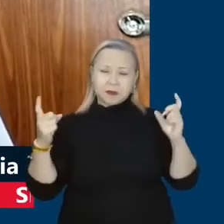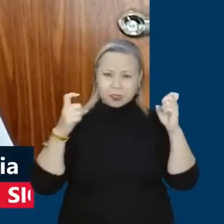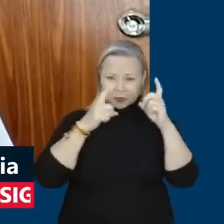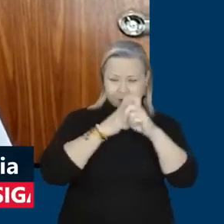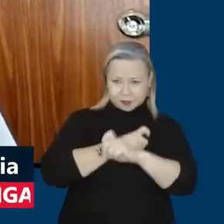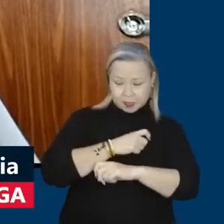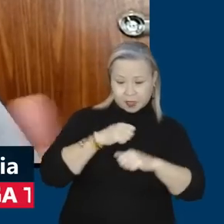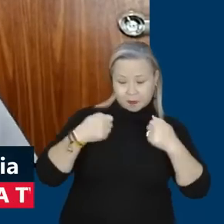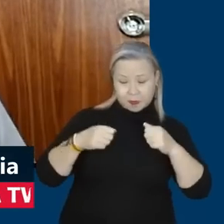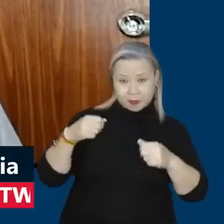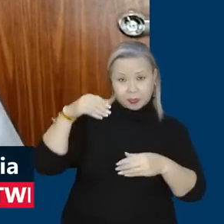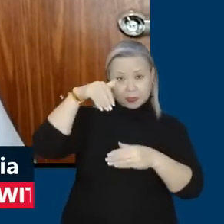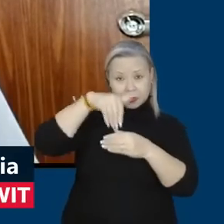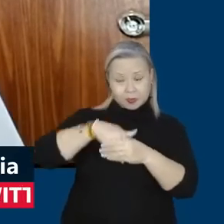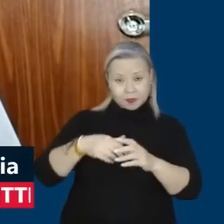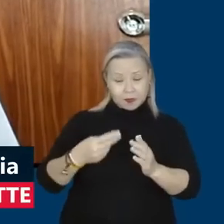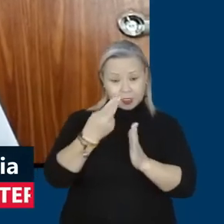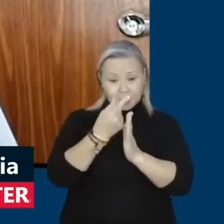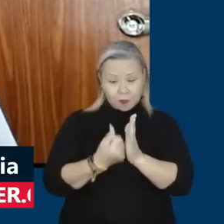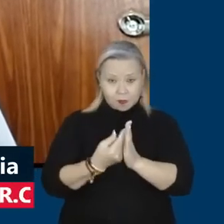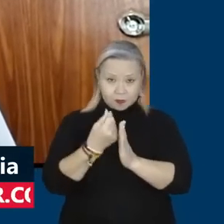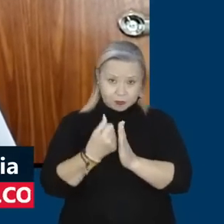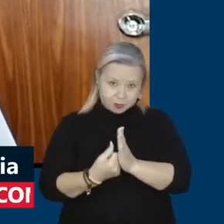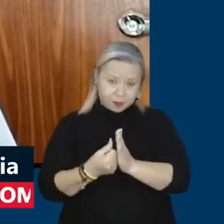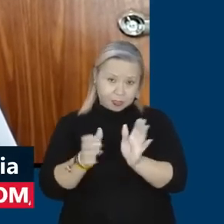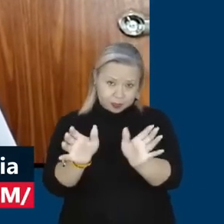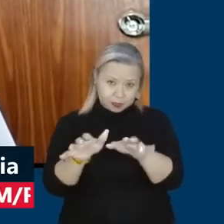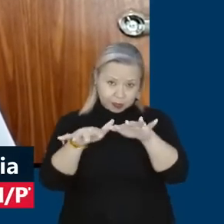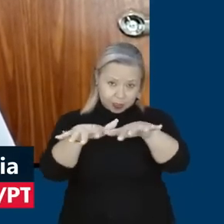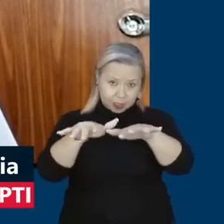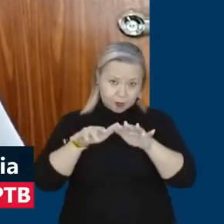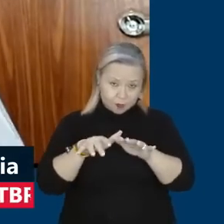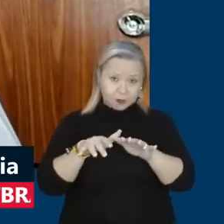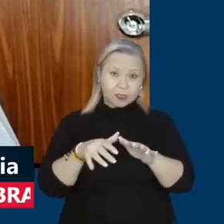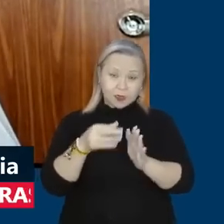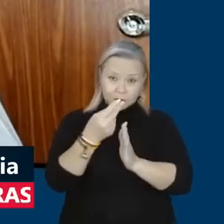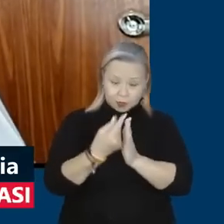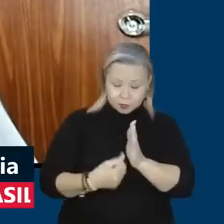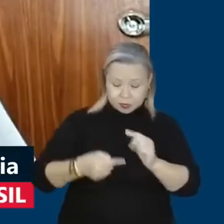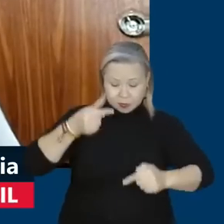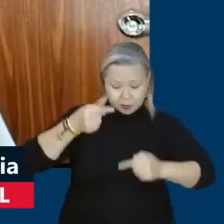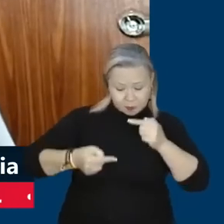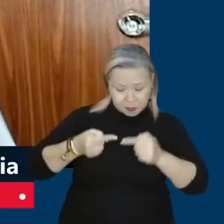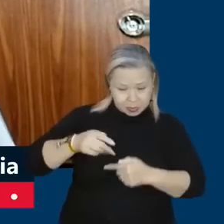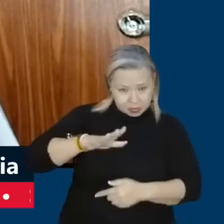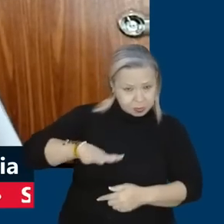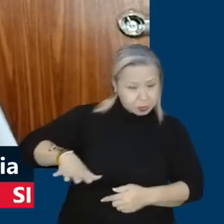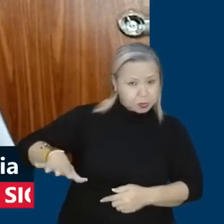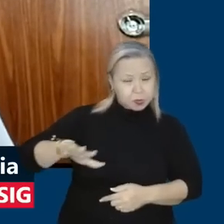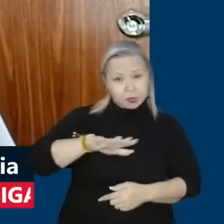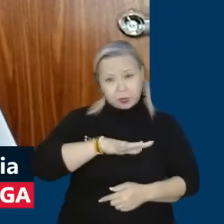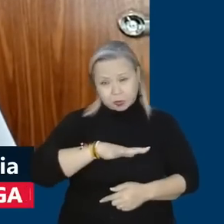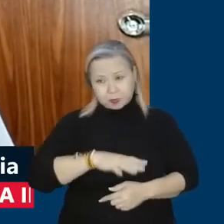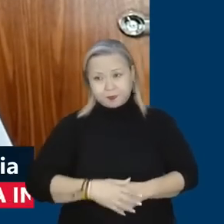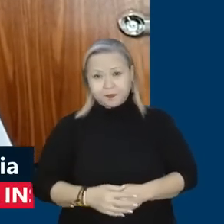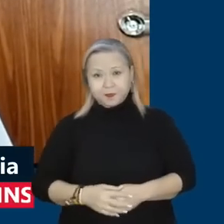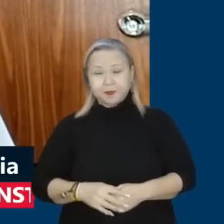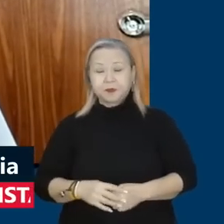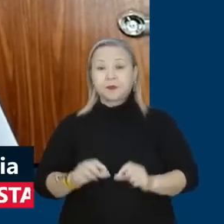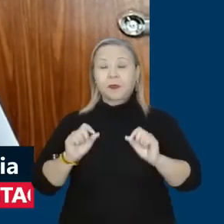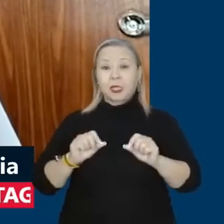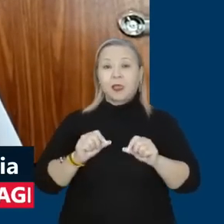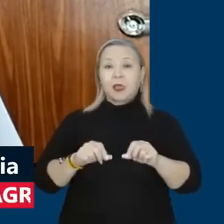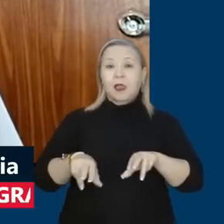que votar o orçamento, a comissão mista do orçamento está debatendo muito isso. Desculpem. Concomitante a